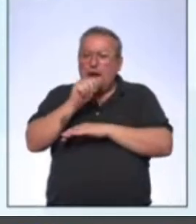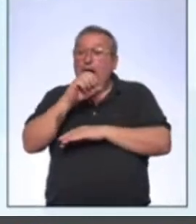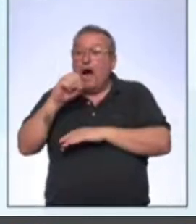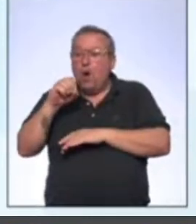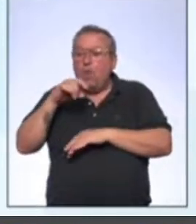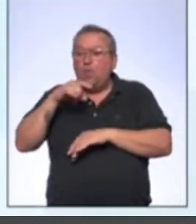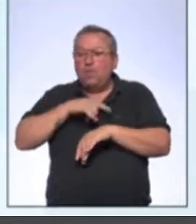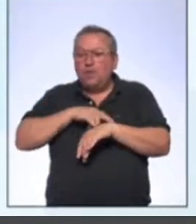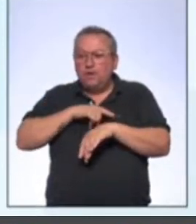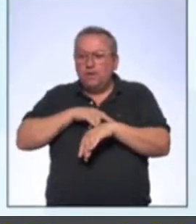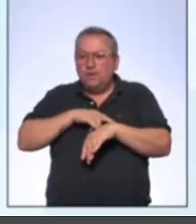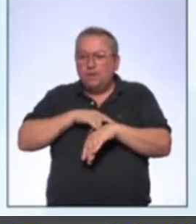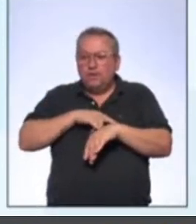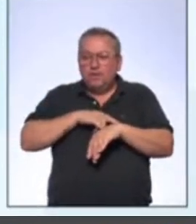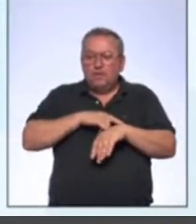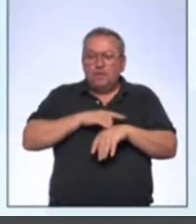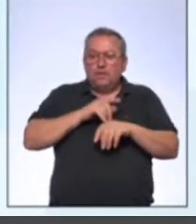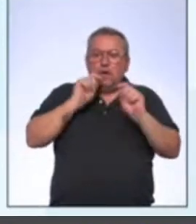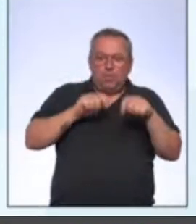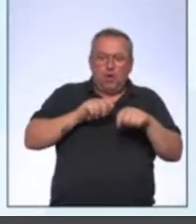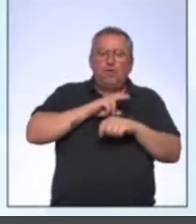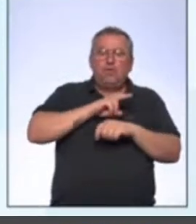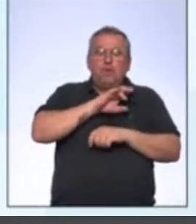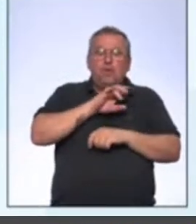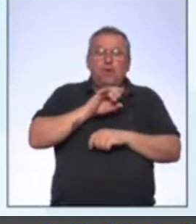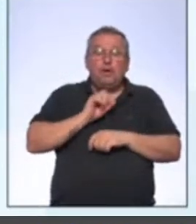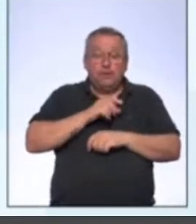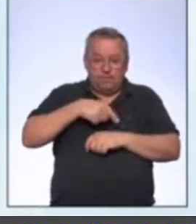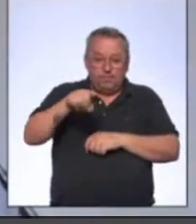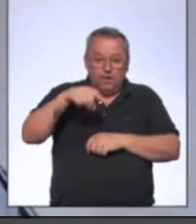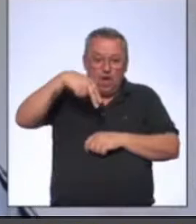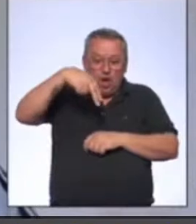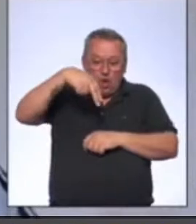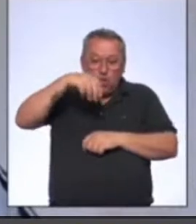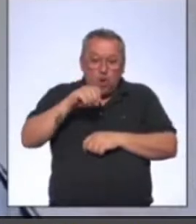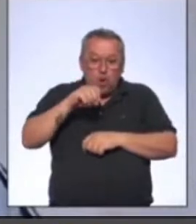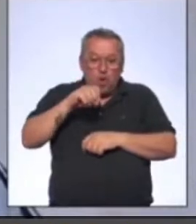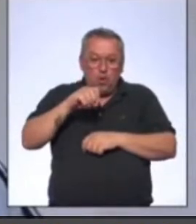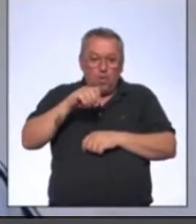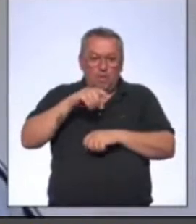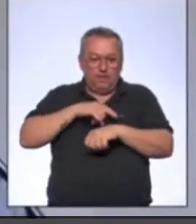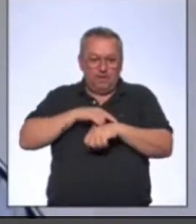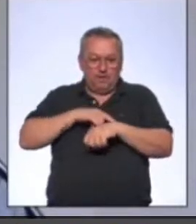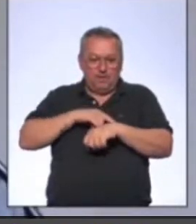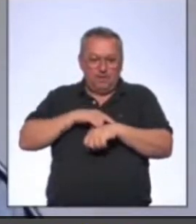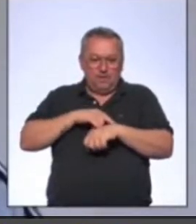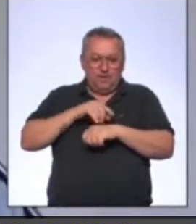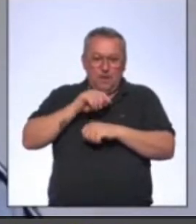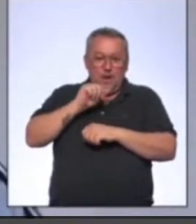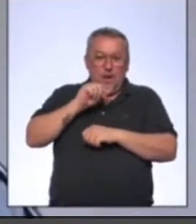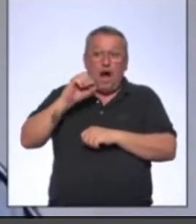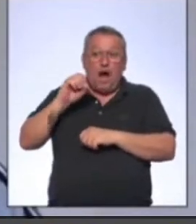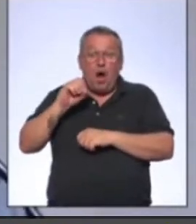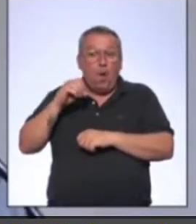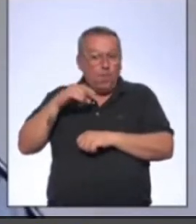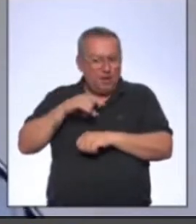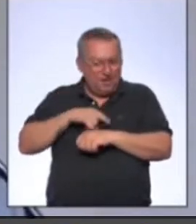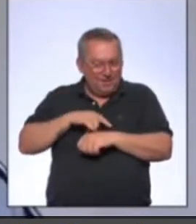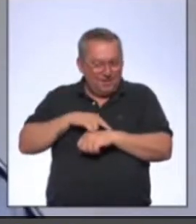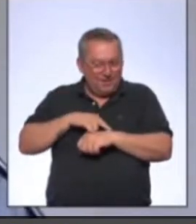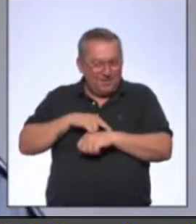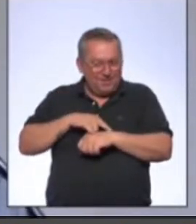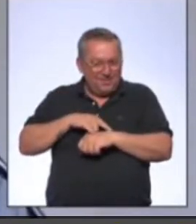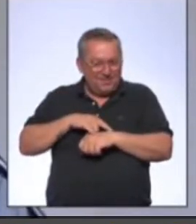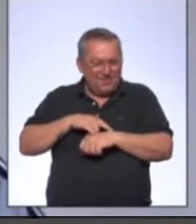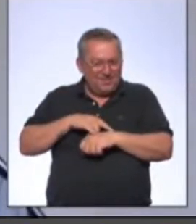É, posso ir no banheiro? Geralmente o aluno pergunta, posso ir no banheiro? O professor vai dizer para você, ao banheiro? Então,